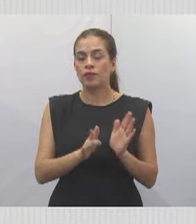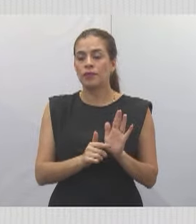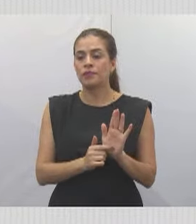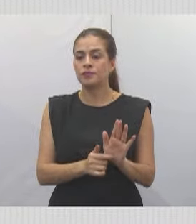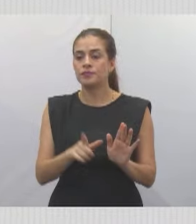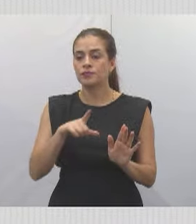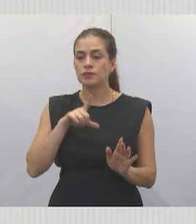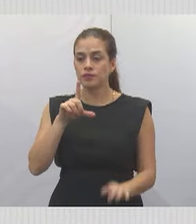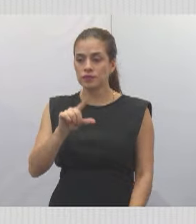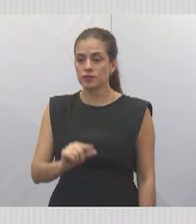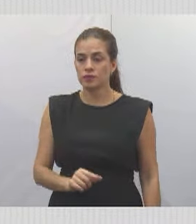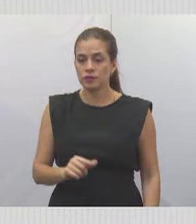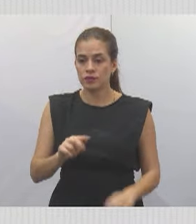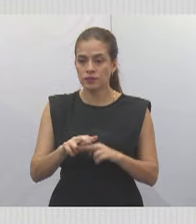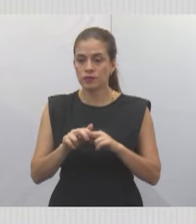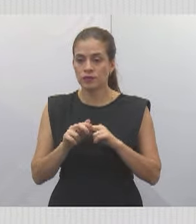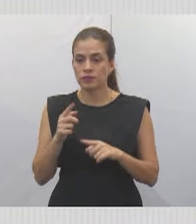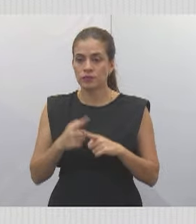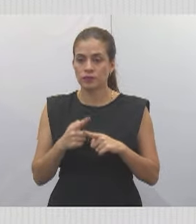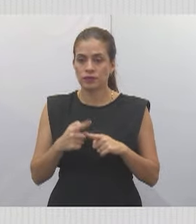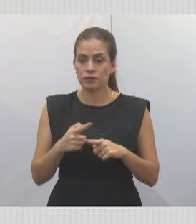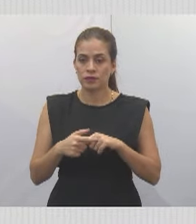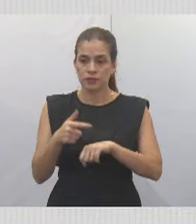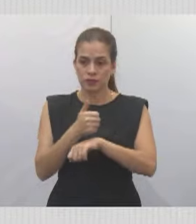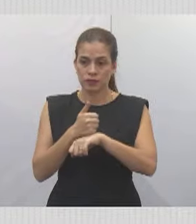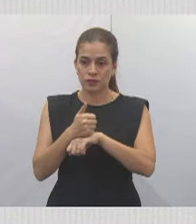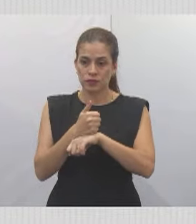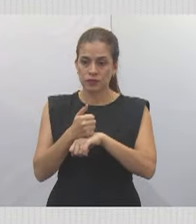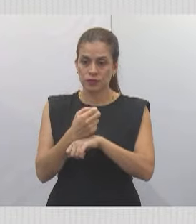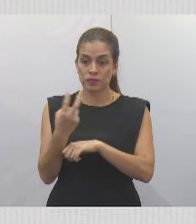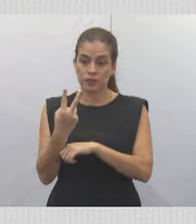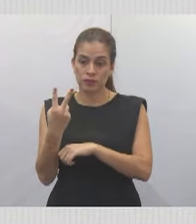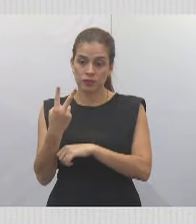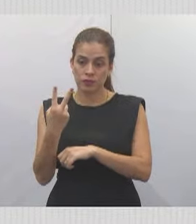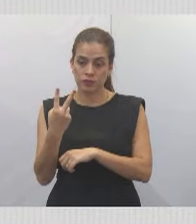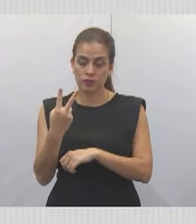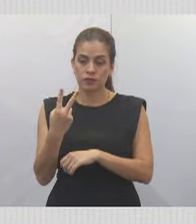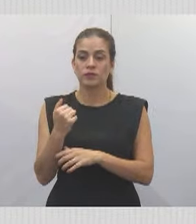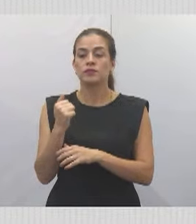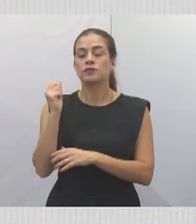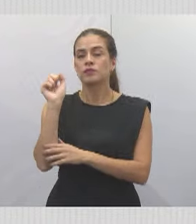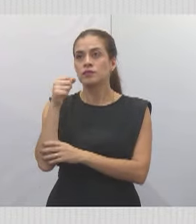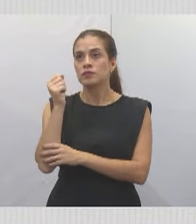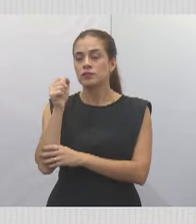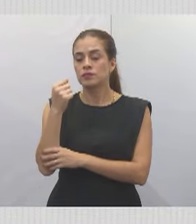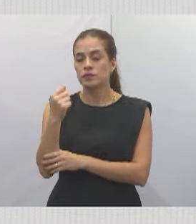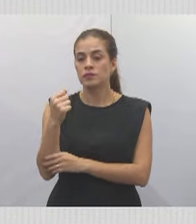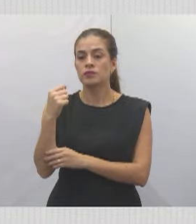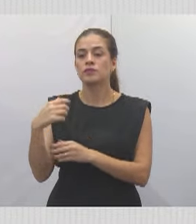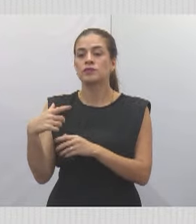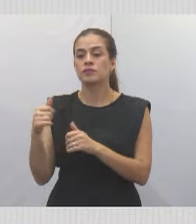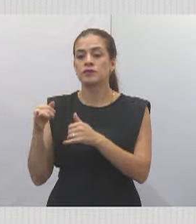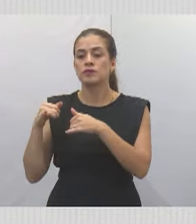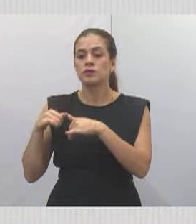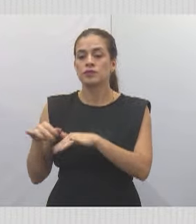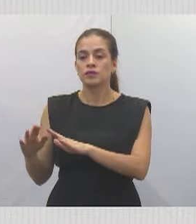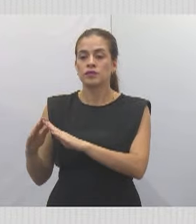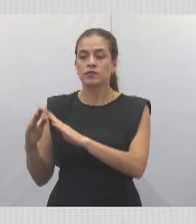pequena redução, devido ao afastamento de 2 profissionais fisioterapeutas no centro de reabilitação no ano de